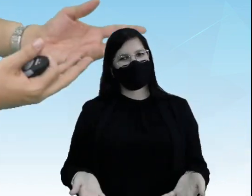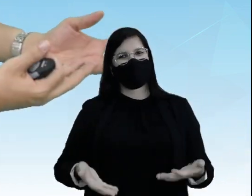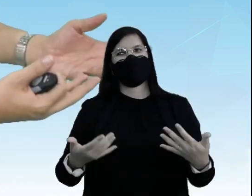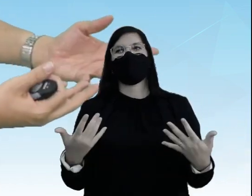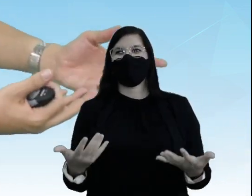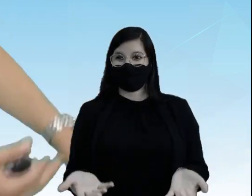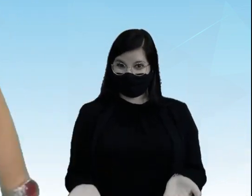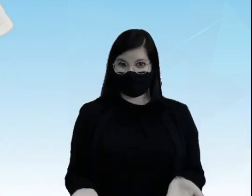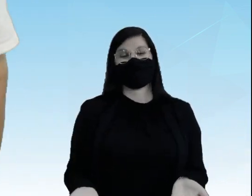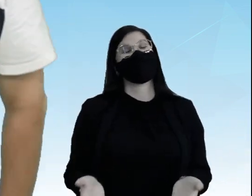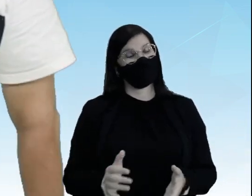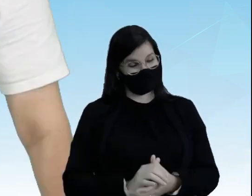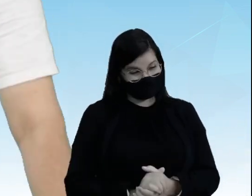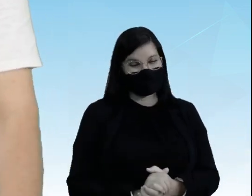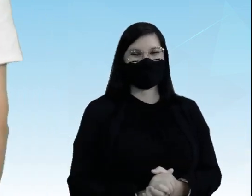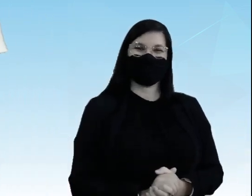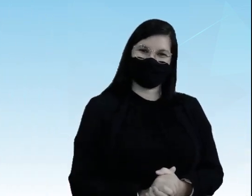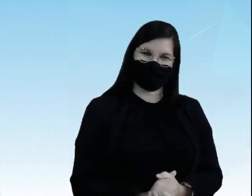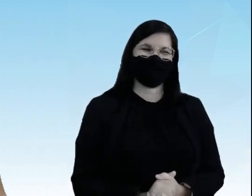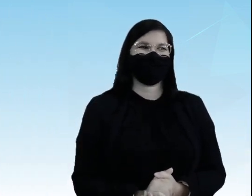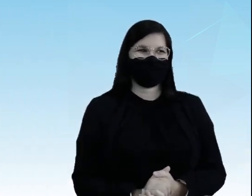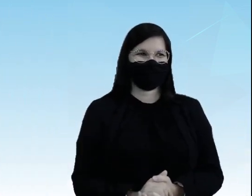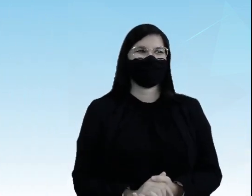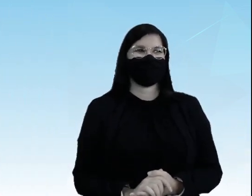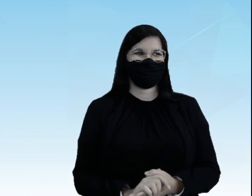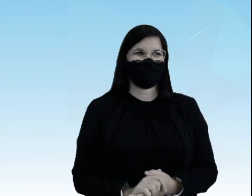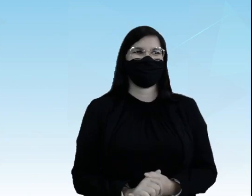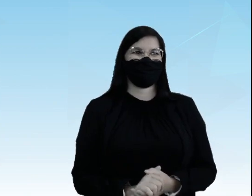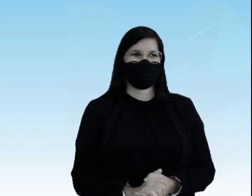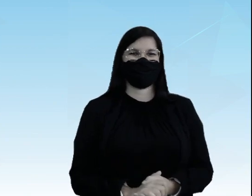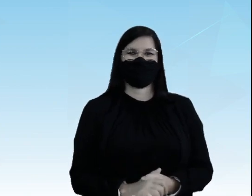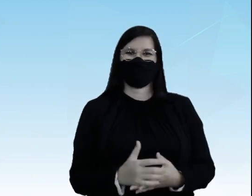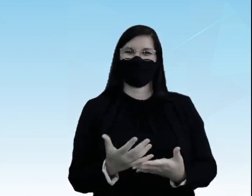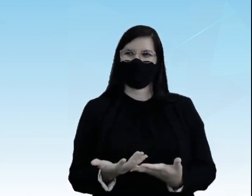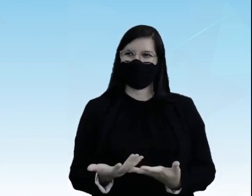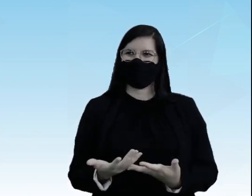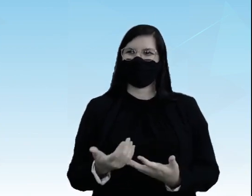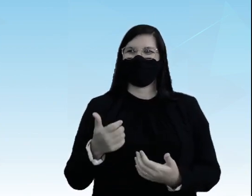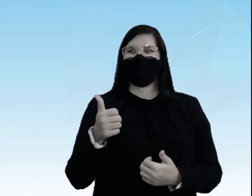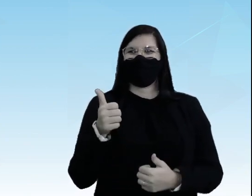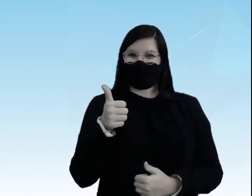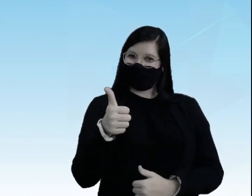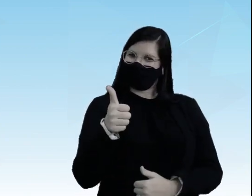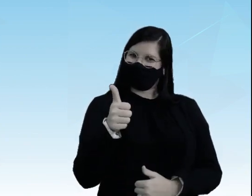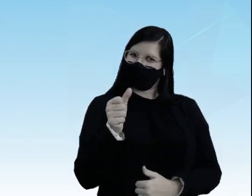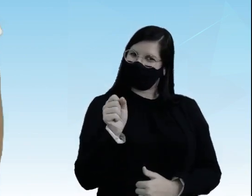se preparou, né? Se preparou. Olhem só, o ok, professora, o ok é?